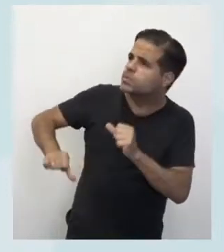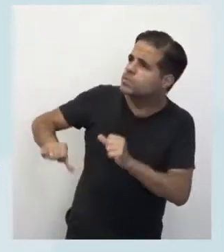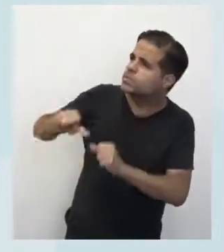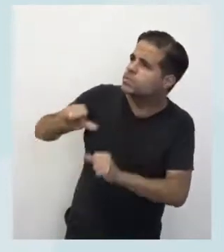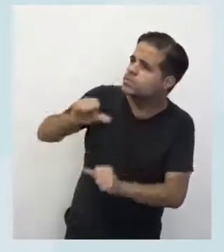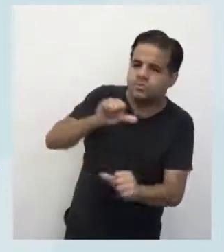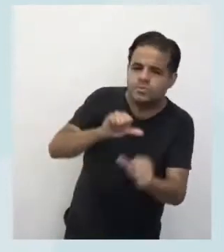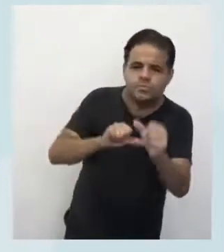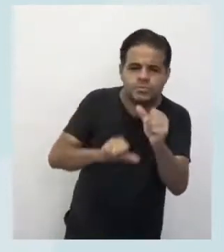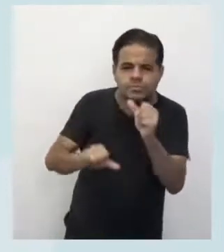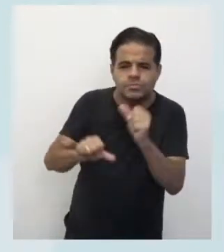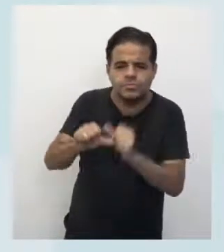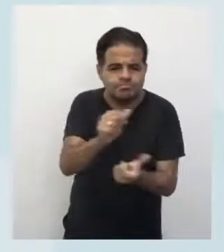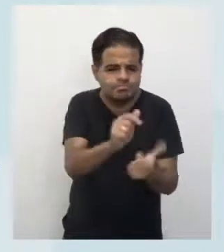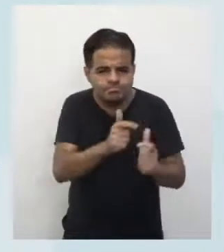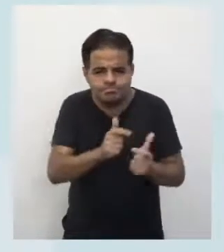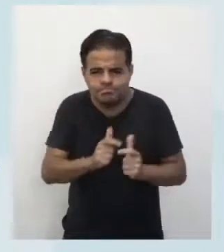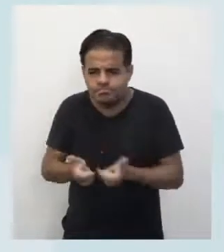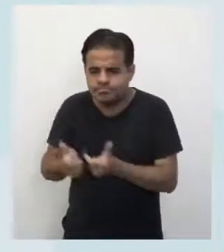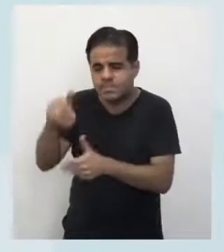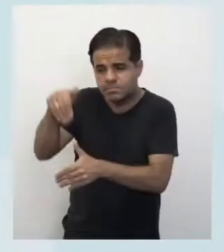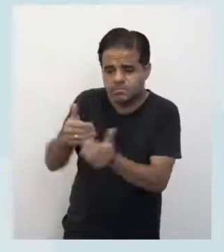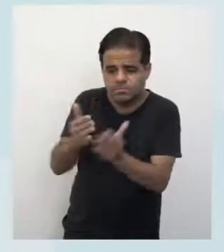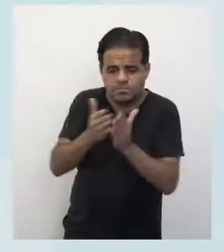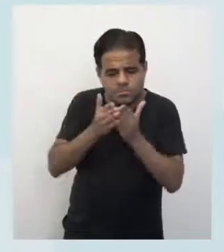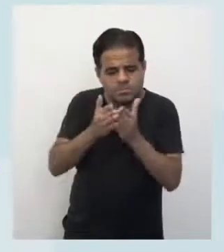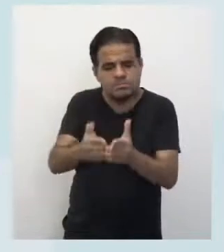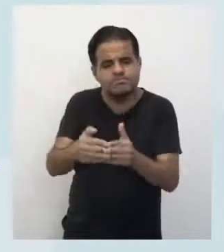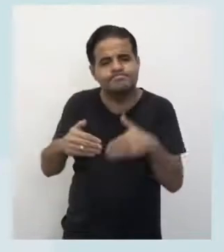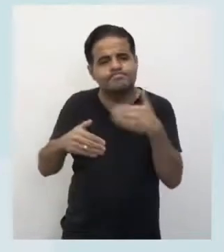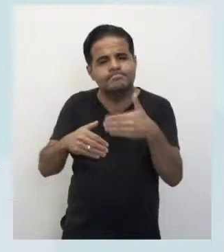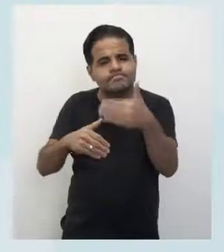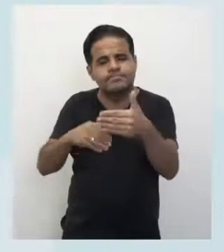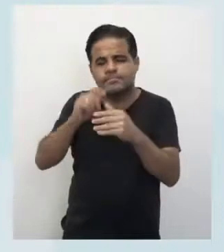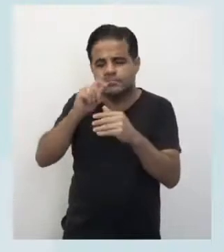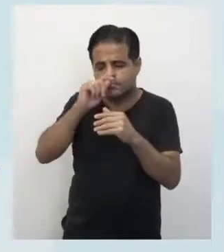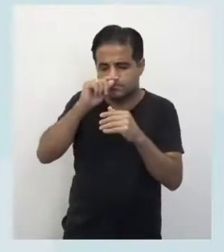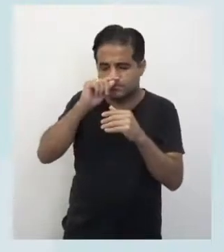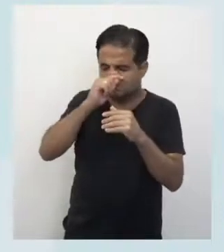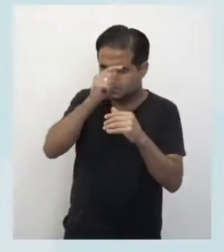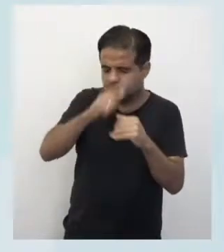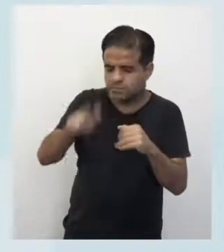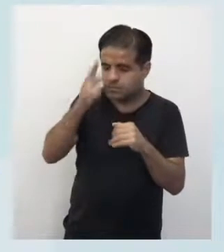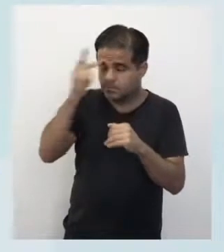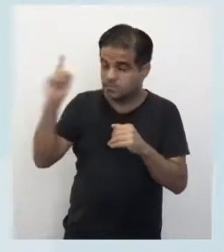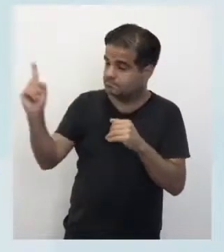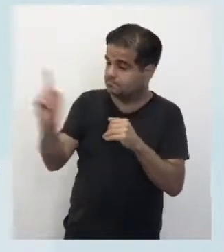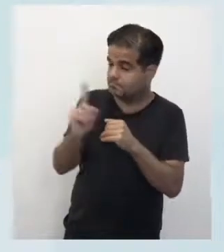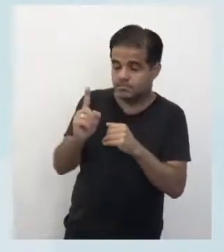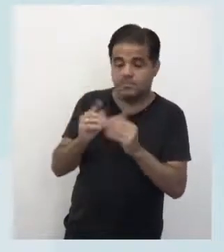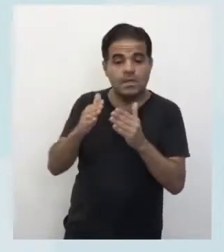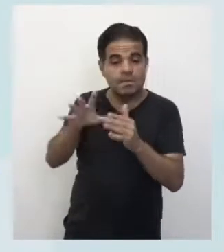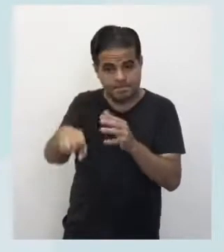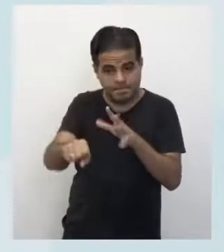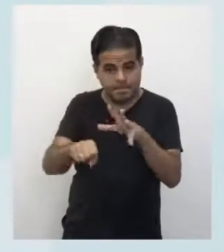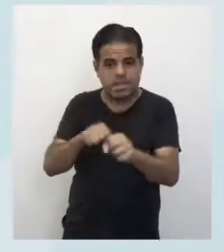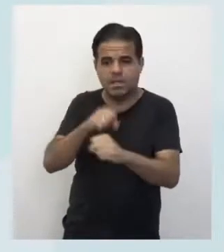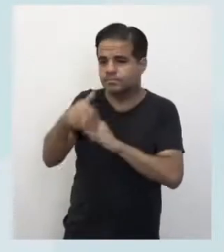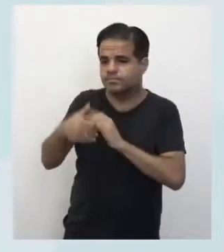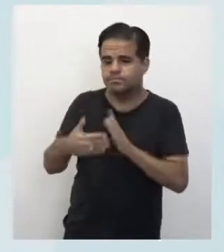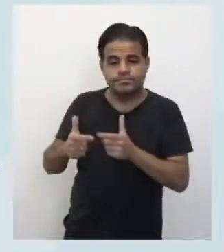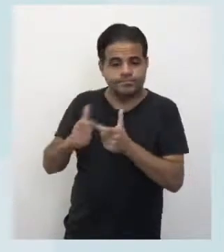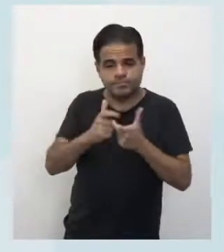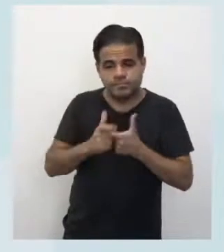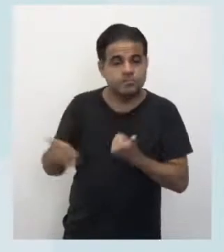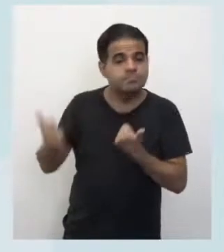vai trocando mais peças do seu barco. Até que, por fim, uma outra pessoa pega todas as peças que